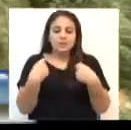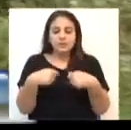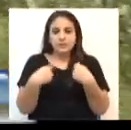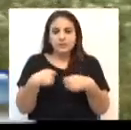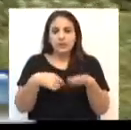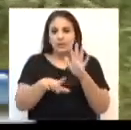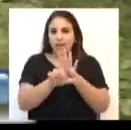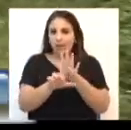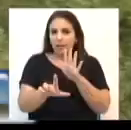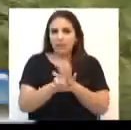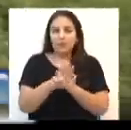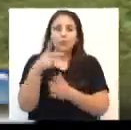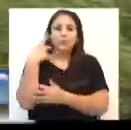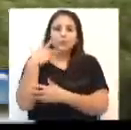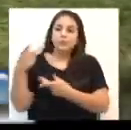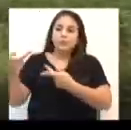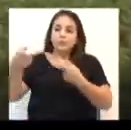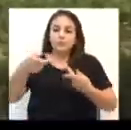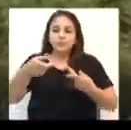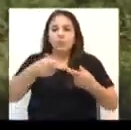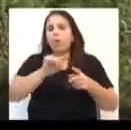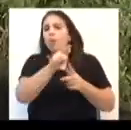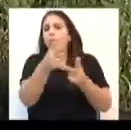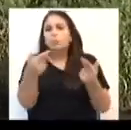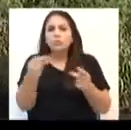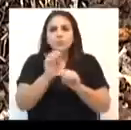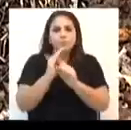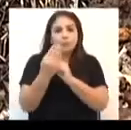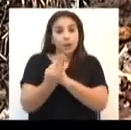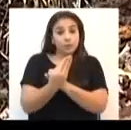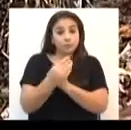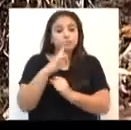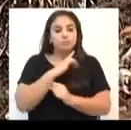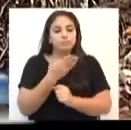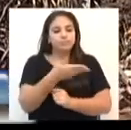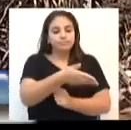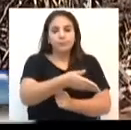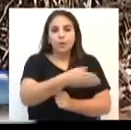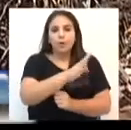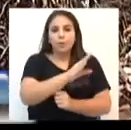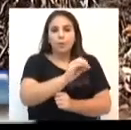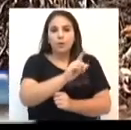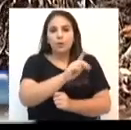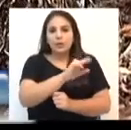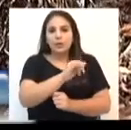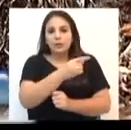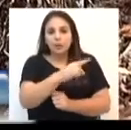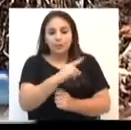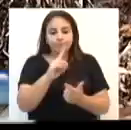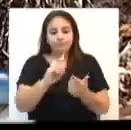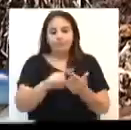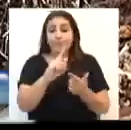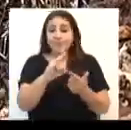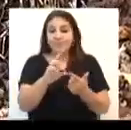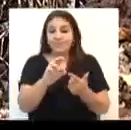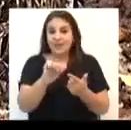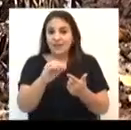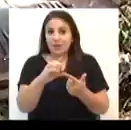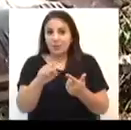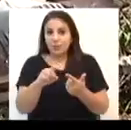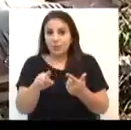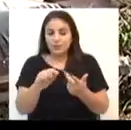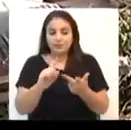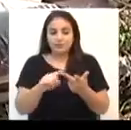legislação, o vereador fez uma visita em alguns bairros. Ele esteve no Boqueirão, na Veracruz e também no São